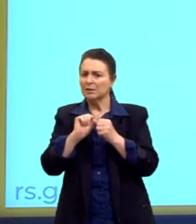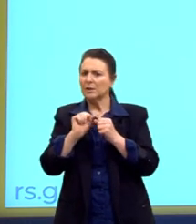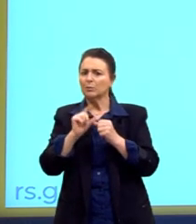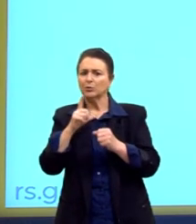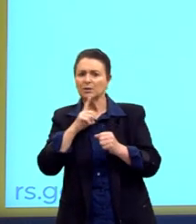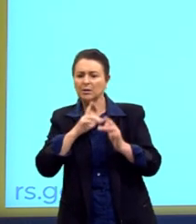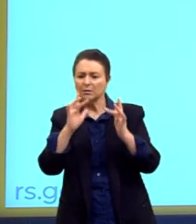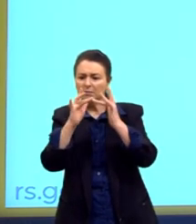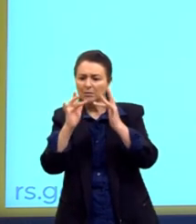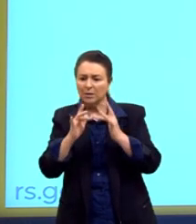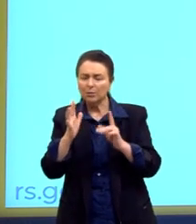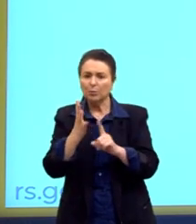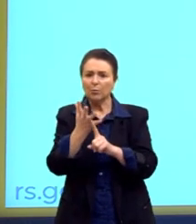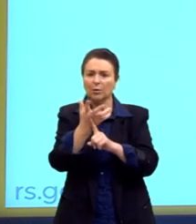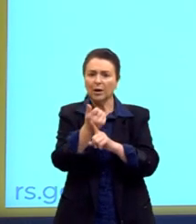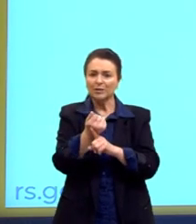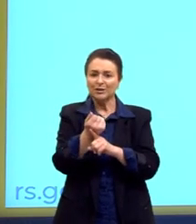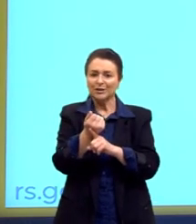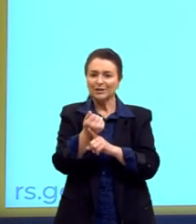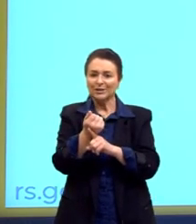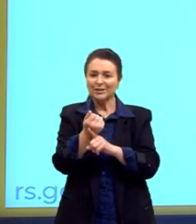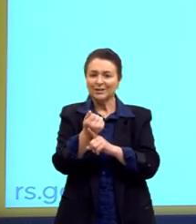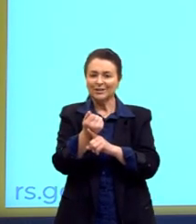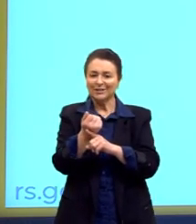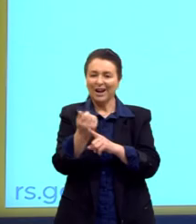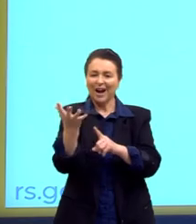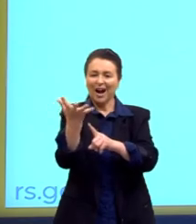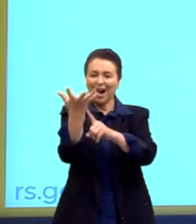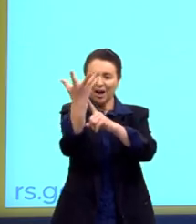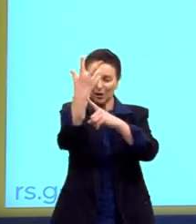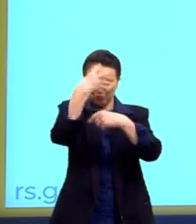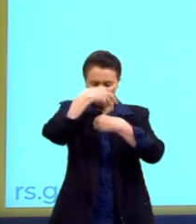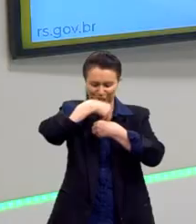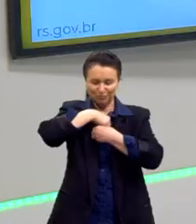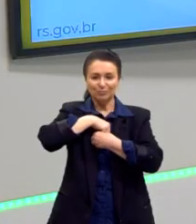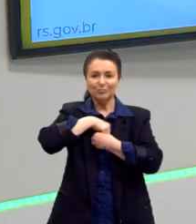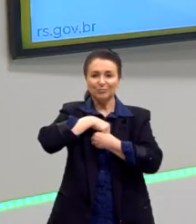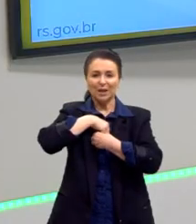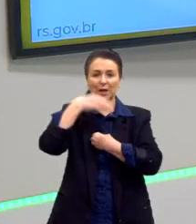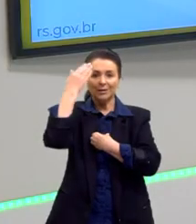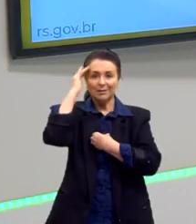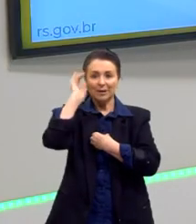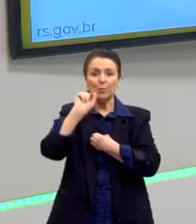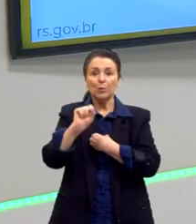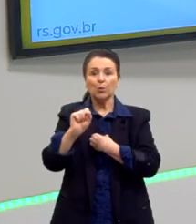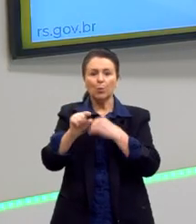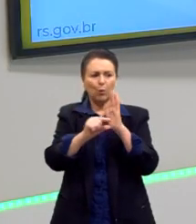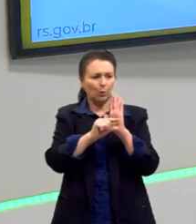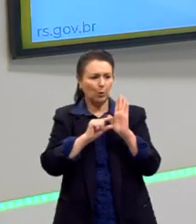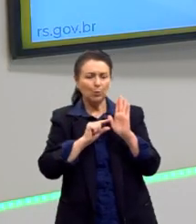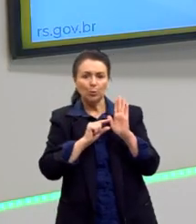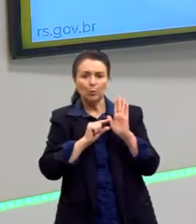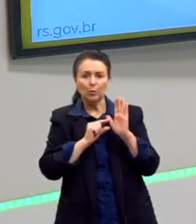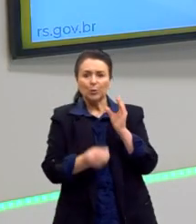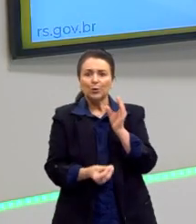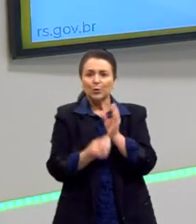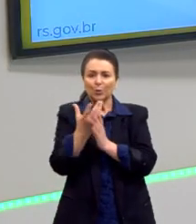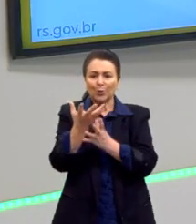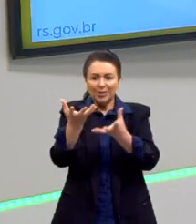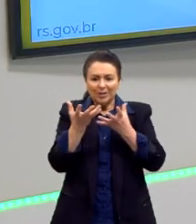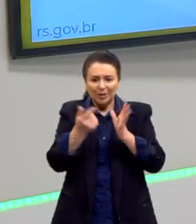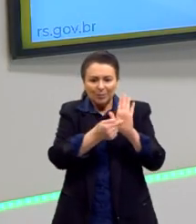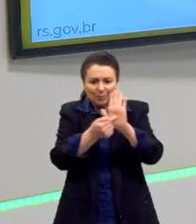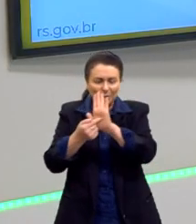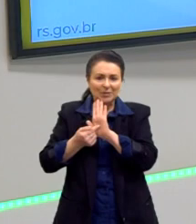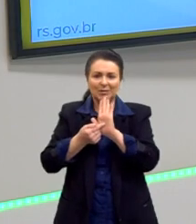ocorre esse processo de intersubjetividade nós entendermos o que o autor Quis expressar na sua mais suas diferentes